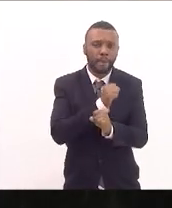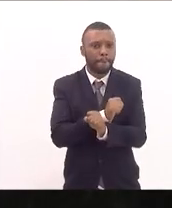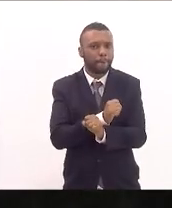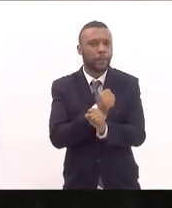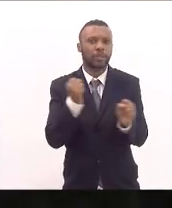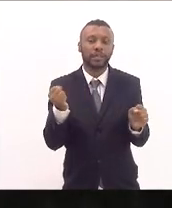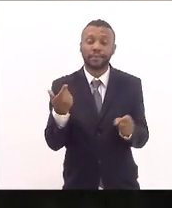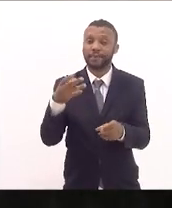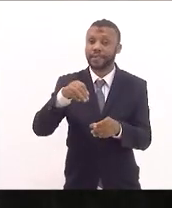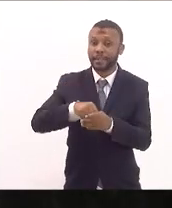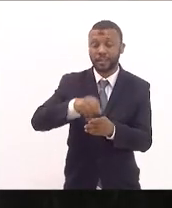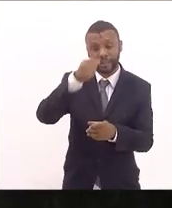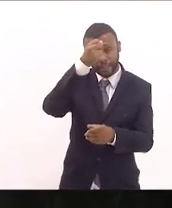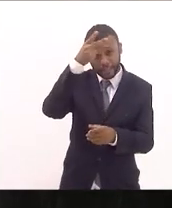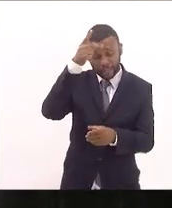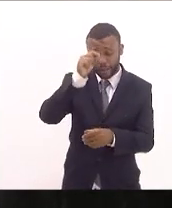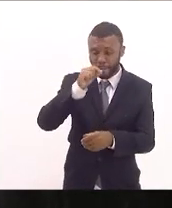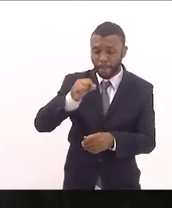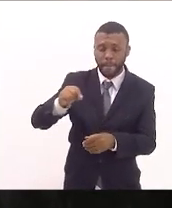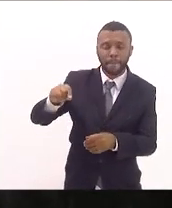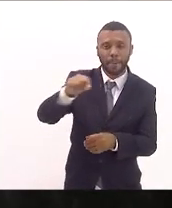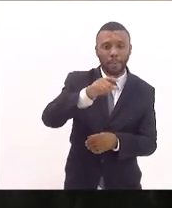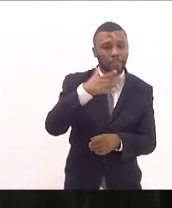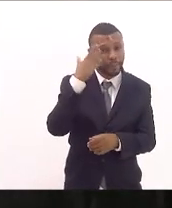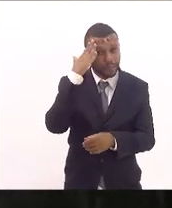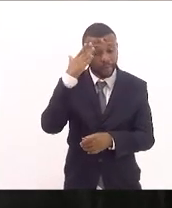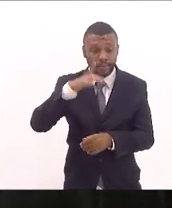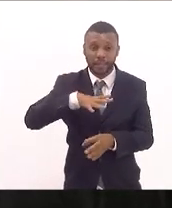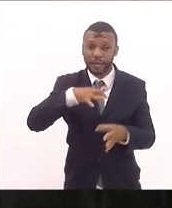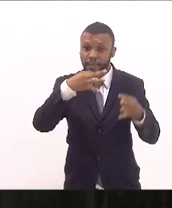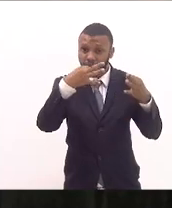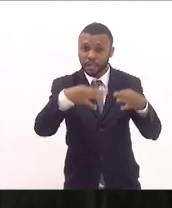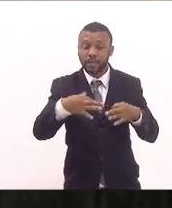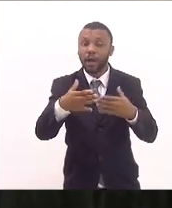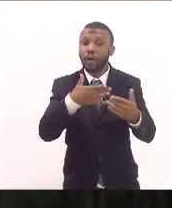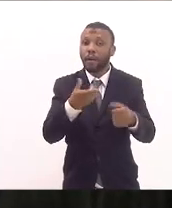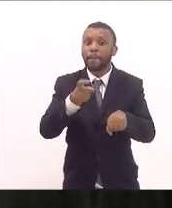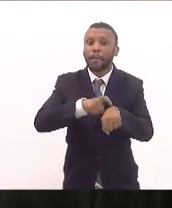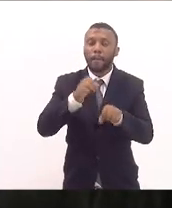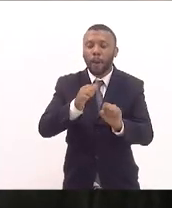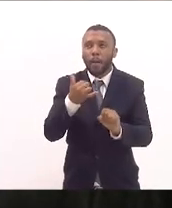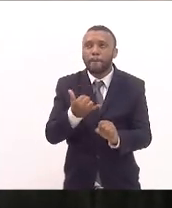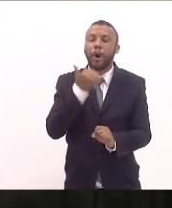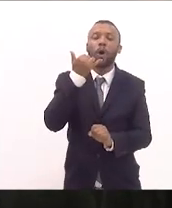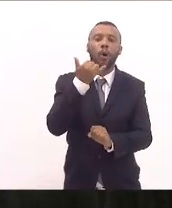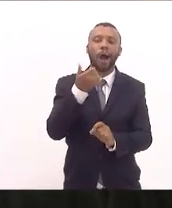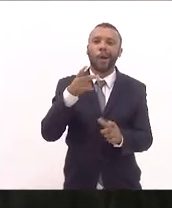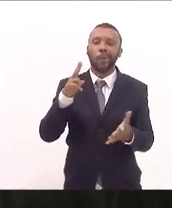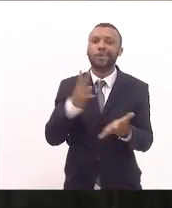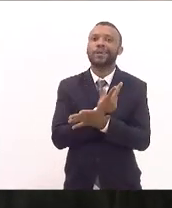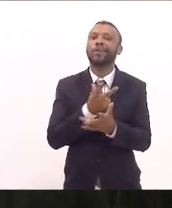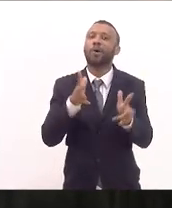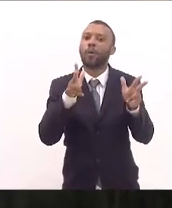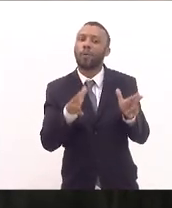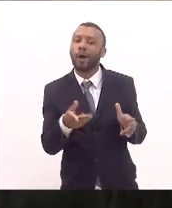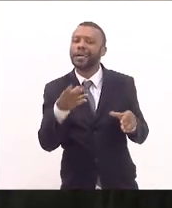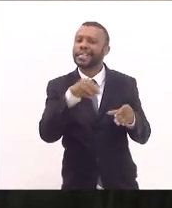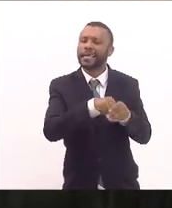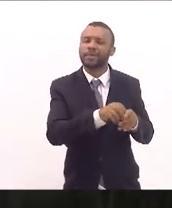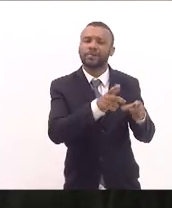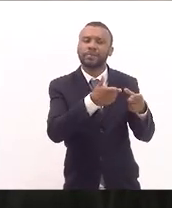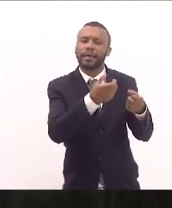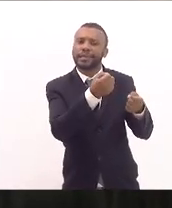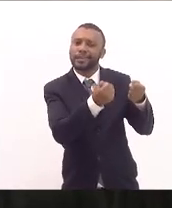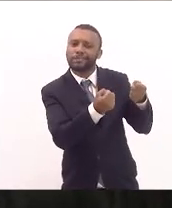nesses bairros por saber e por ter a certeza que a qualquer momento pode acontecer o que aconteceu nesse